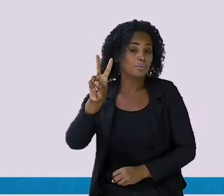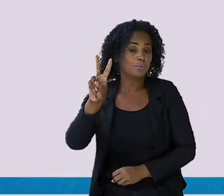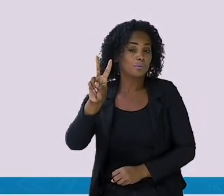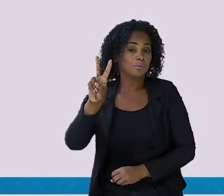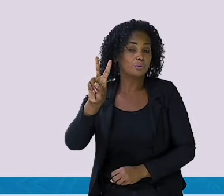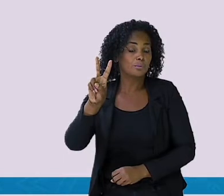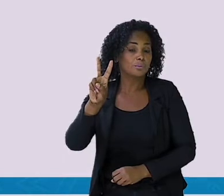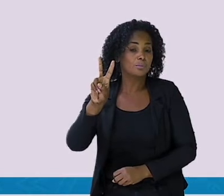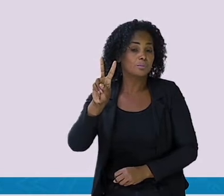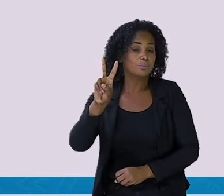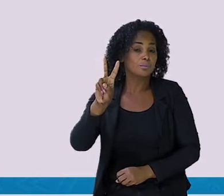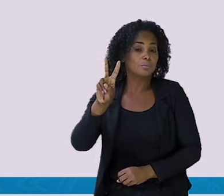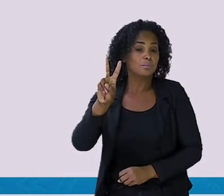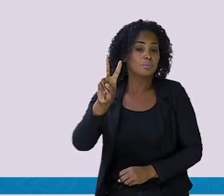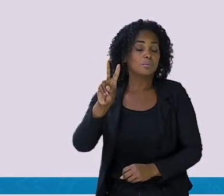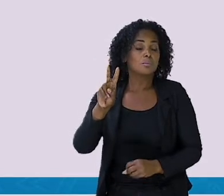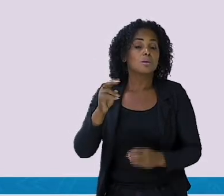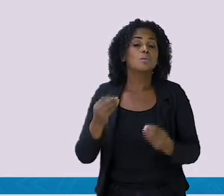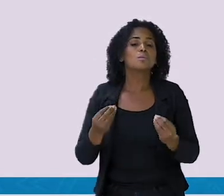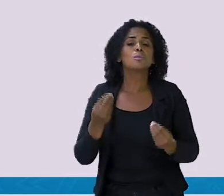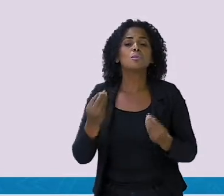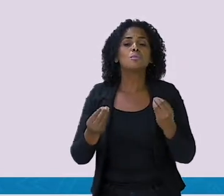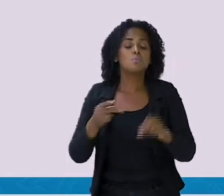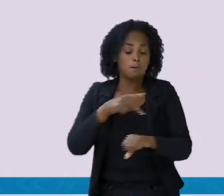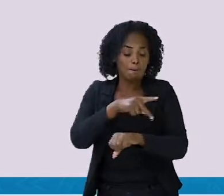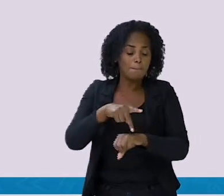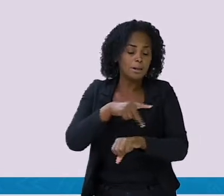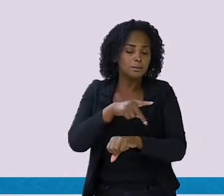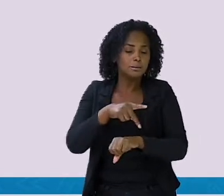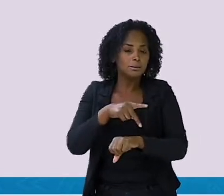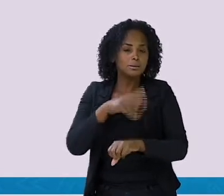mais naquele grupão de cidades. Eu